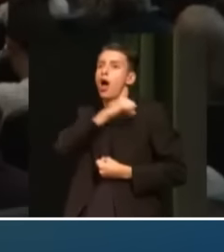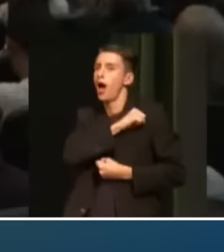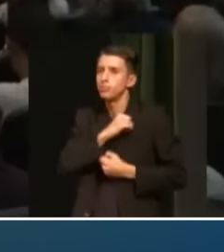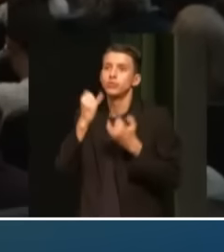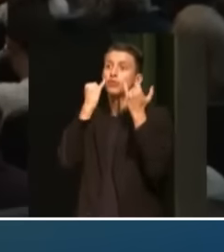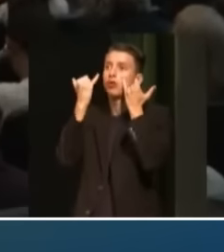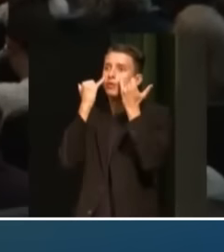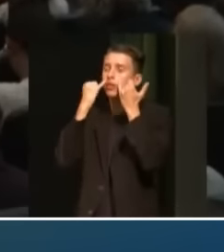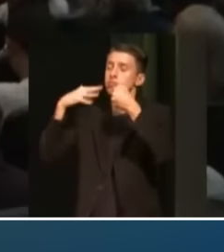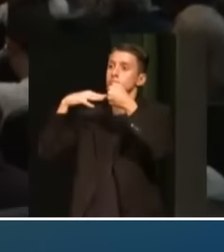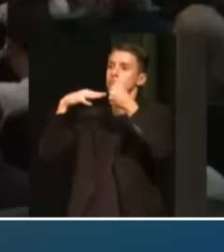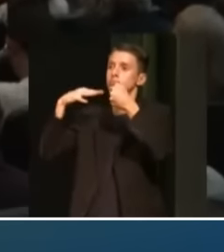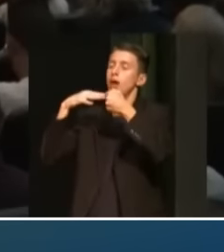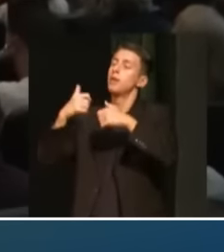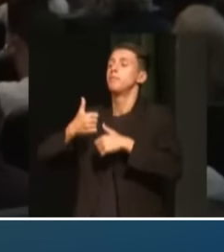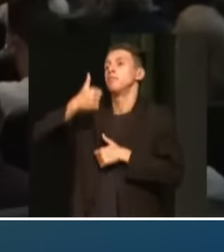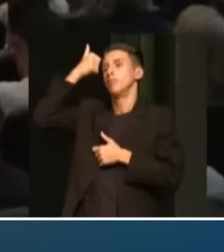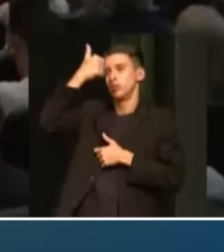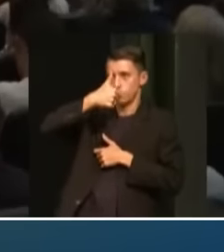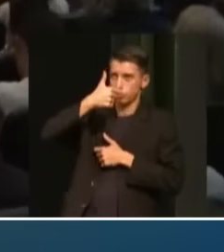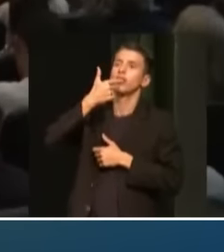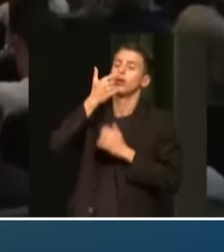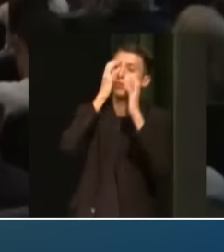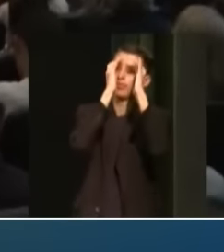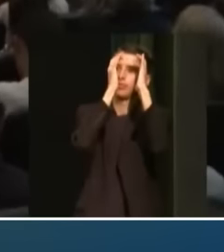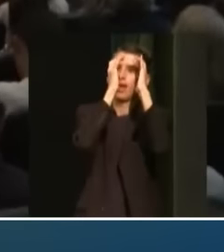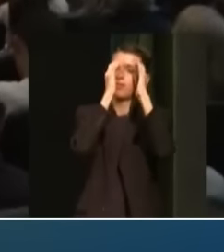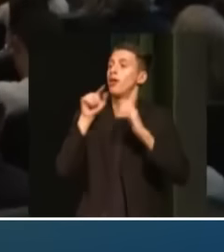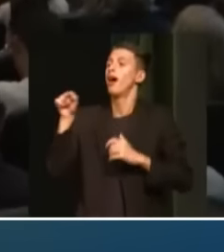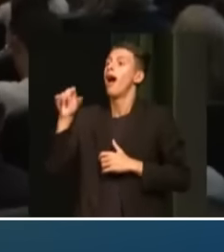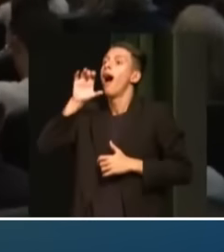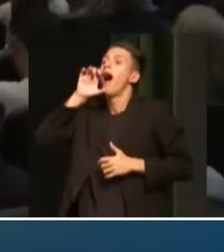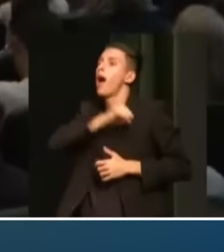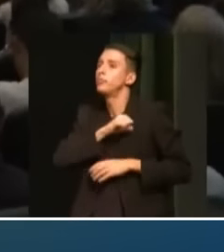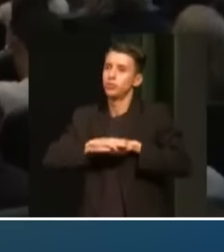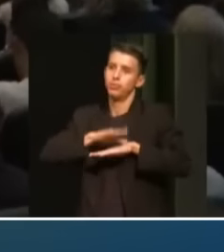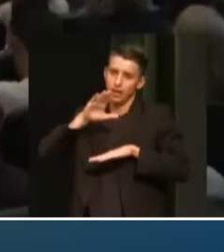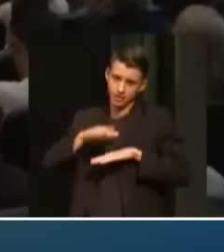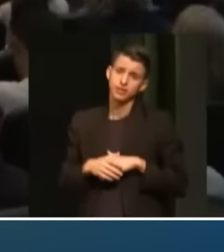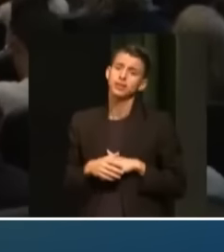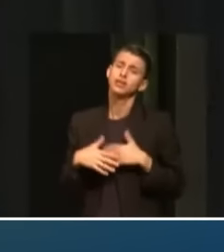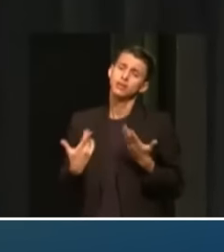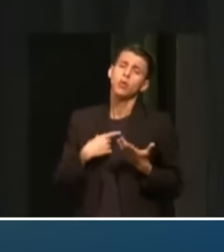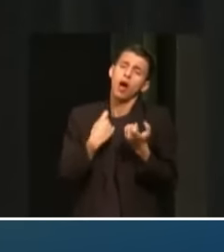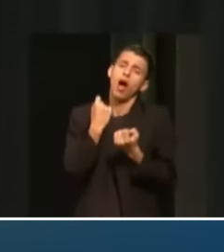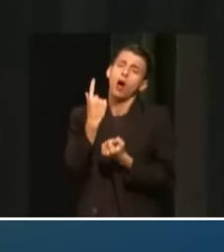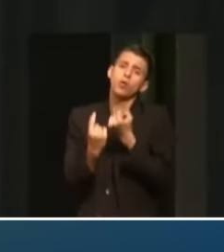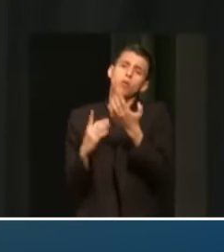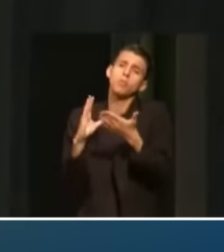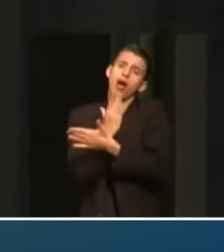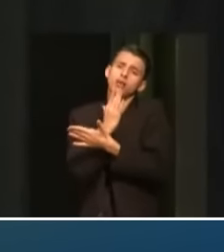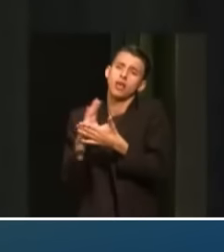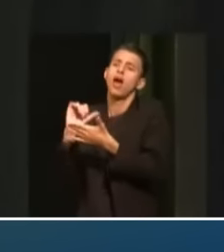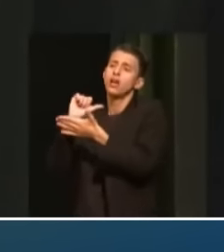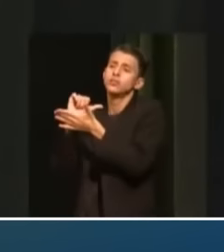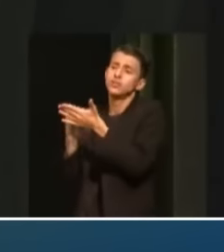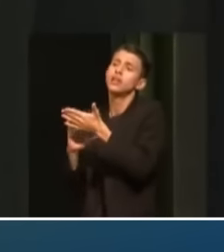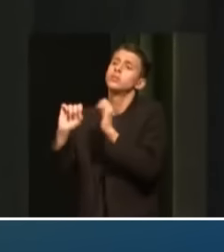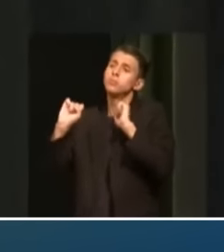recursos que iam para pra mulher dele eh e depois quando teve um inquérito lá e dizia dizer que era para pagamento